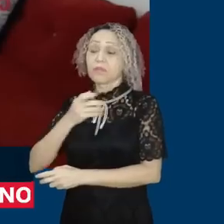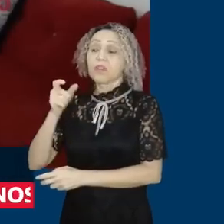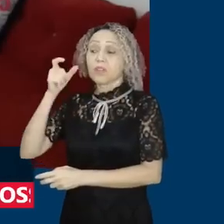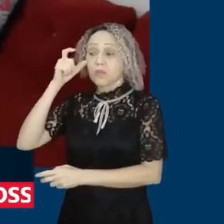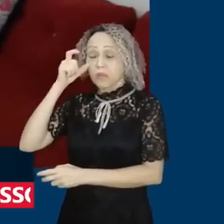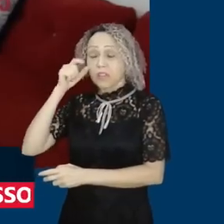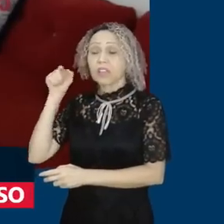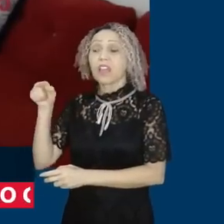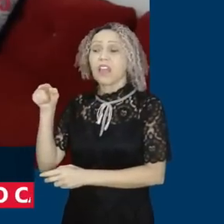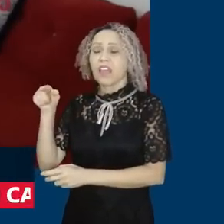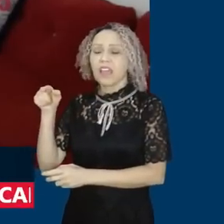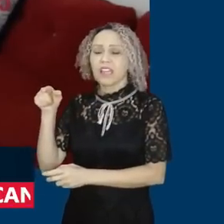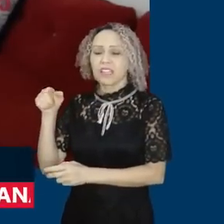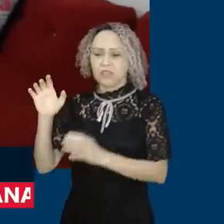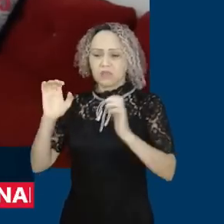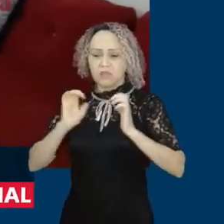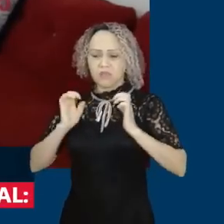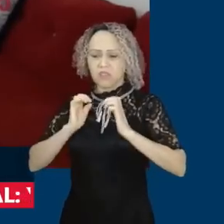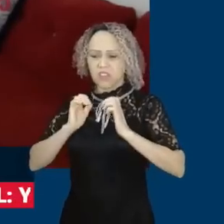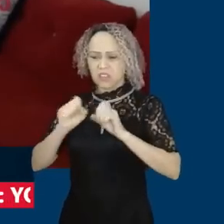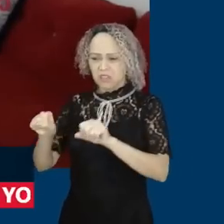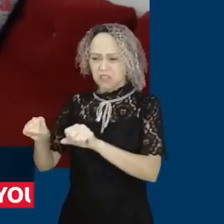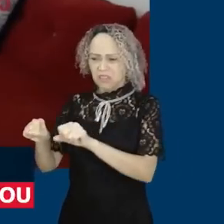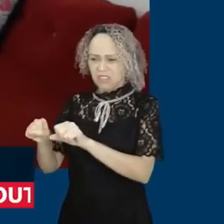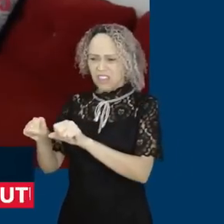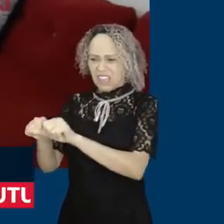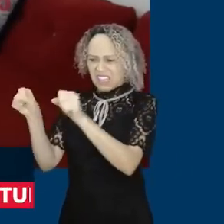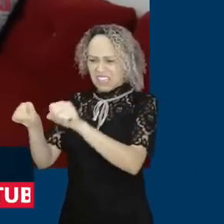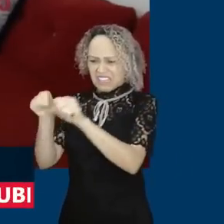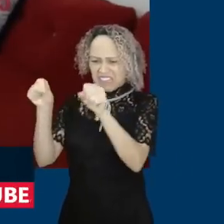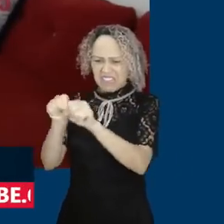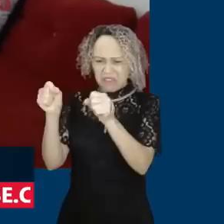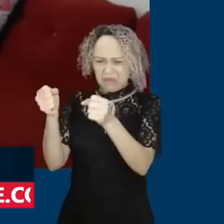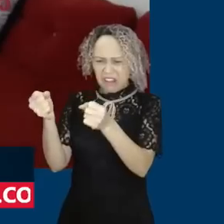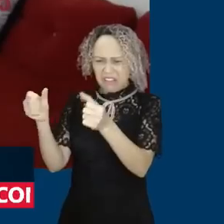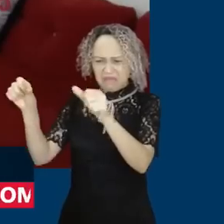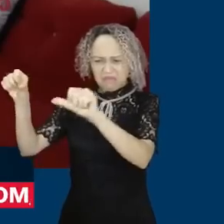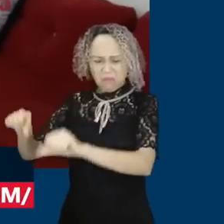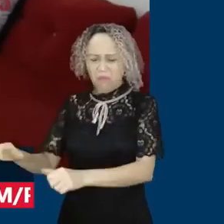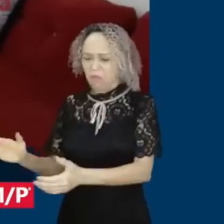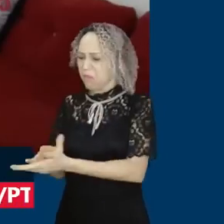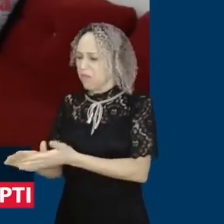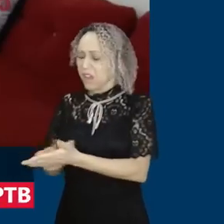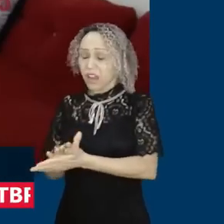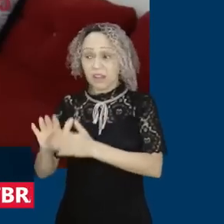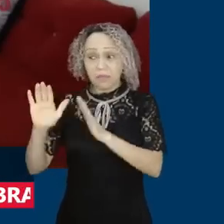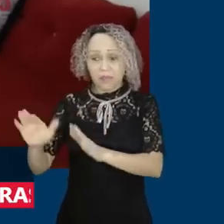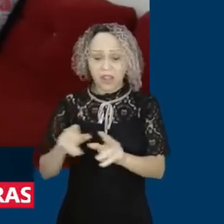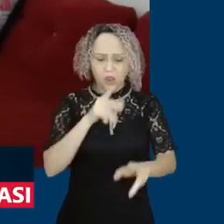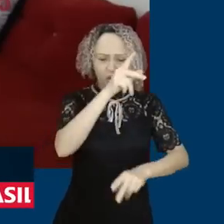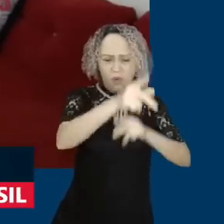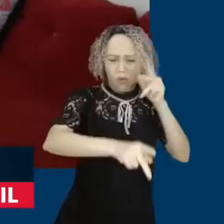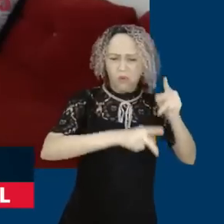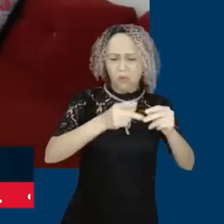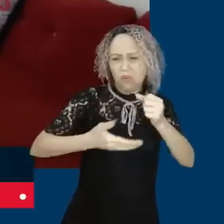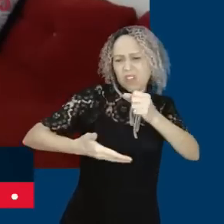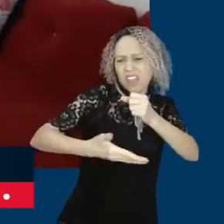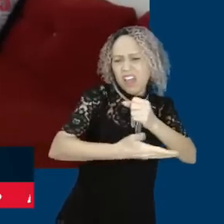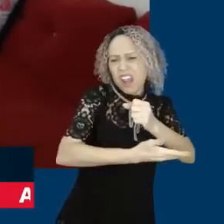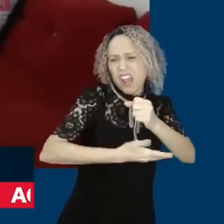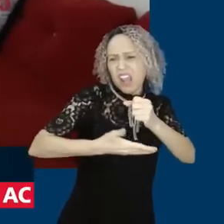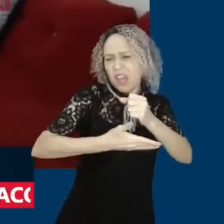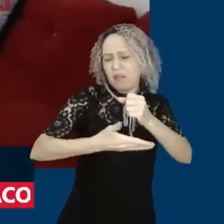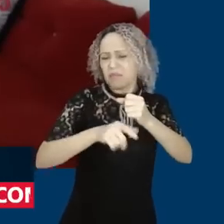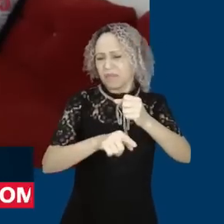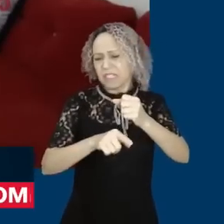está quebrado de jeito nenhum, mas para o povo da base da pirâmide, como eu costumo colocar aqui, existe um verdadeiro apagão